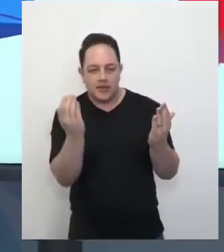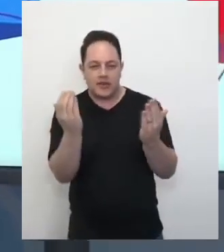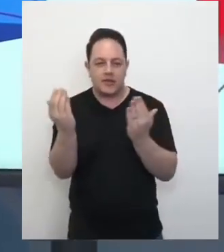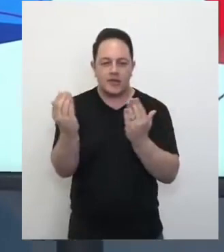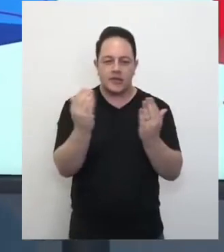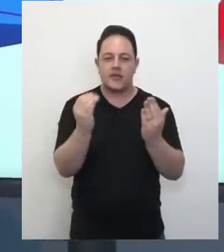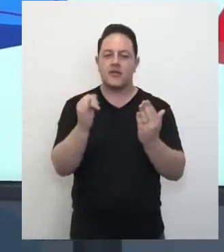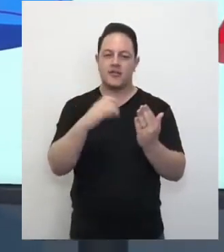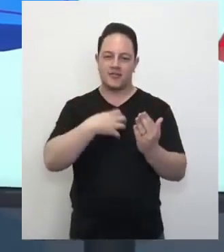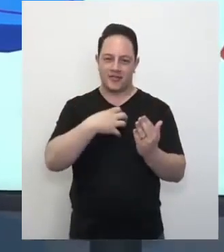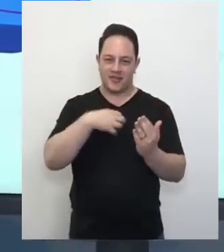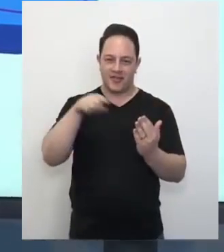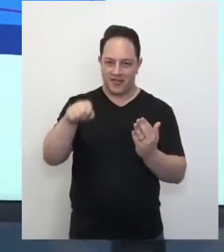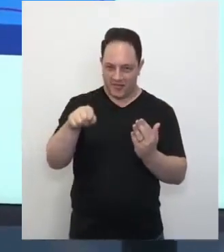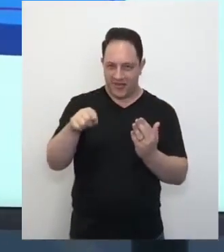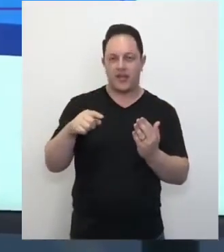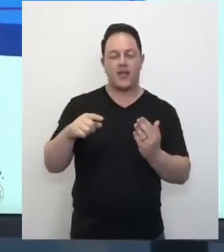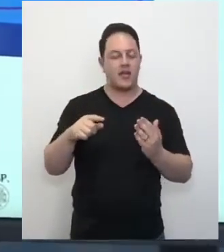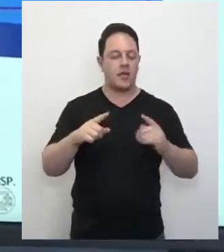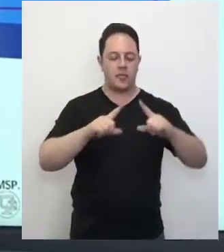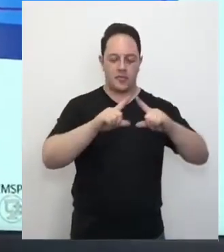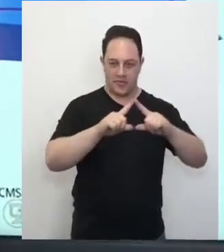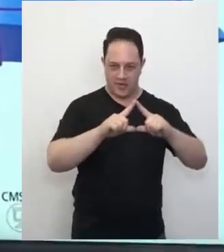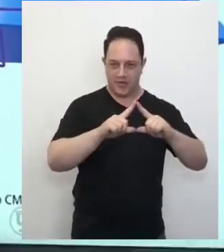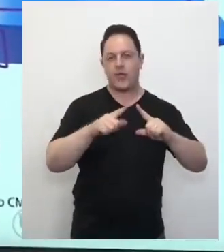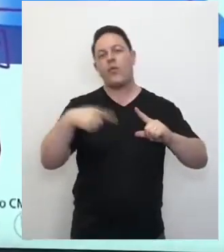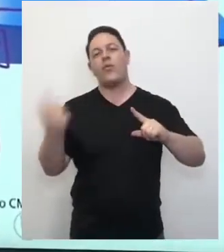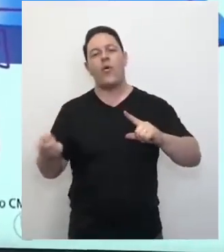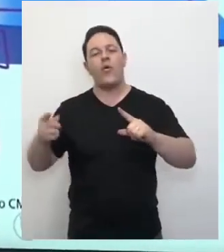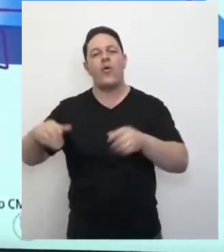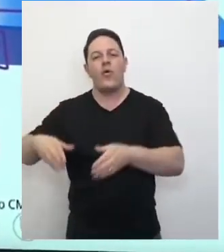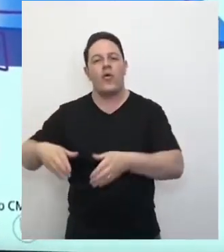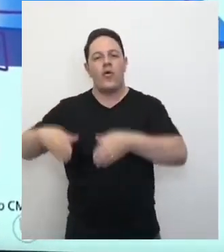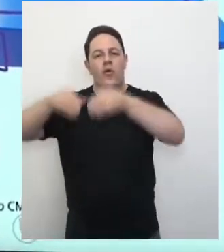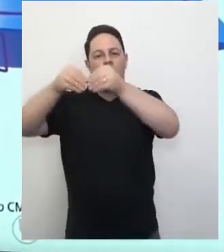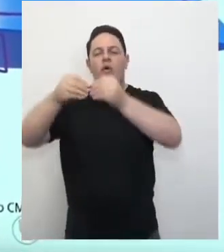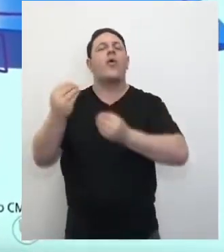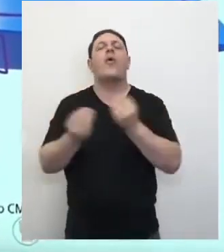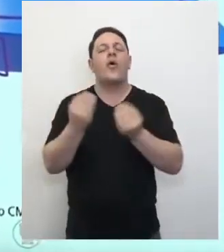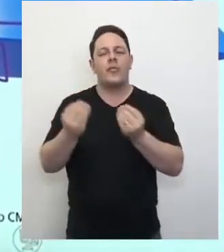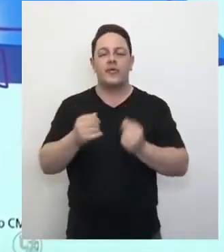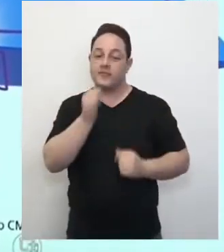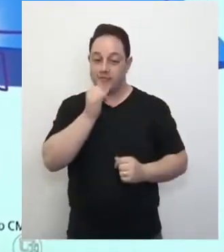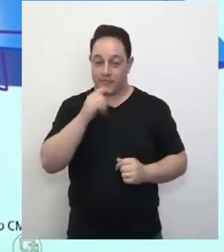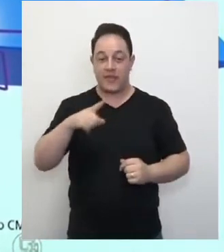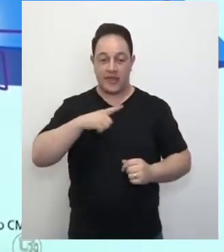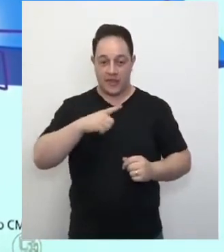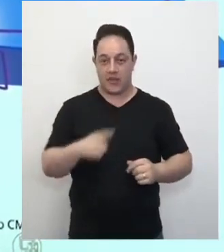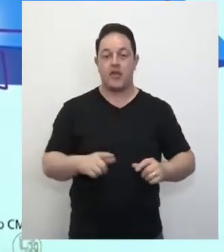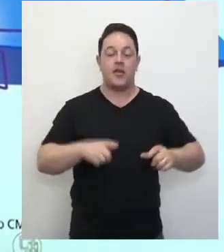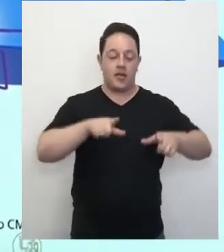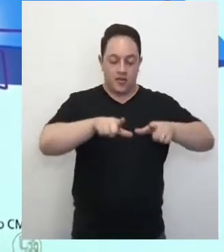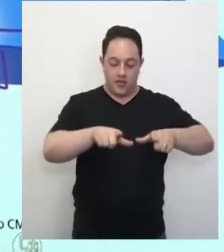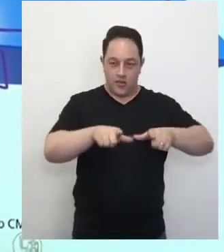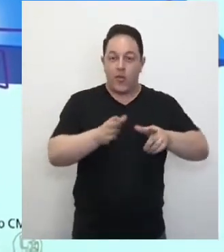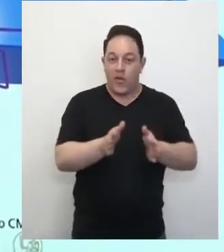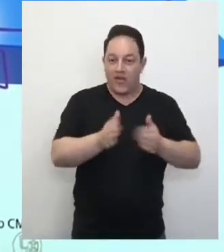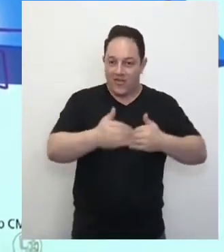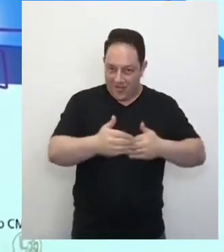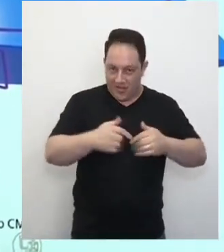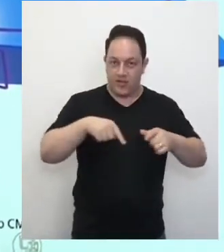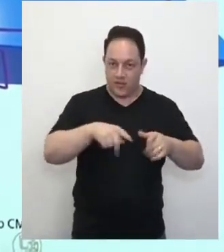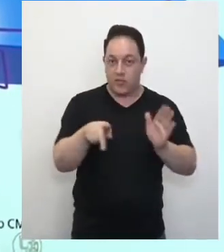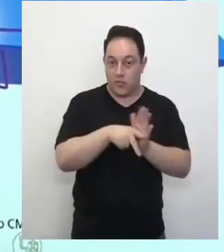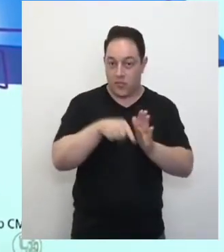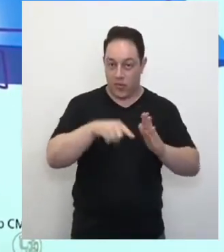semelhança entre uma pirâmide de um cone então aqui eu tenho uma pirâmide de base quadrada Então